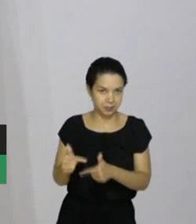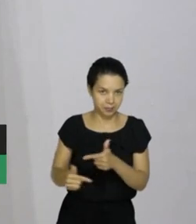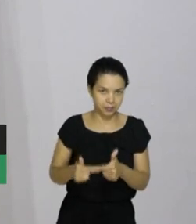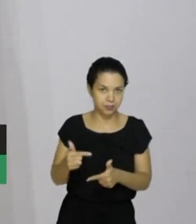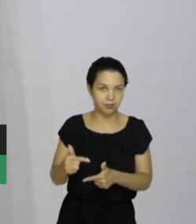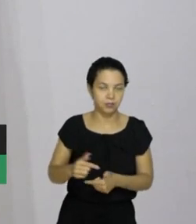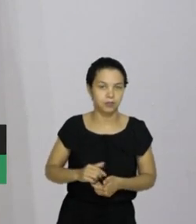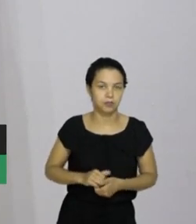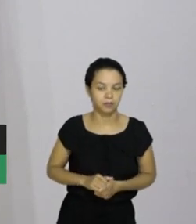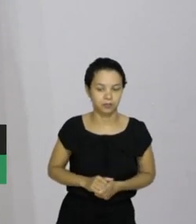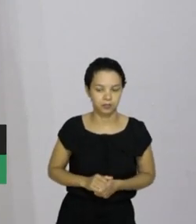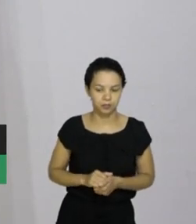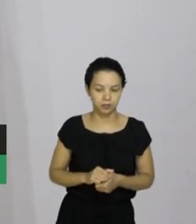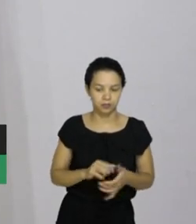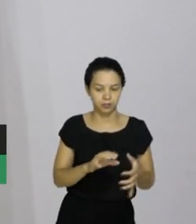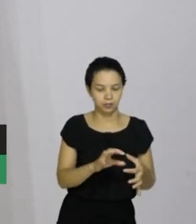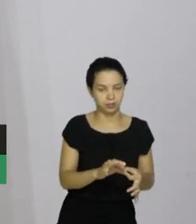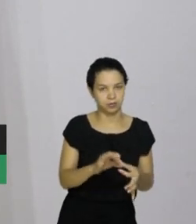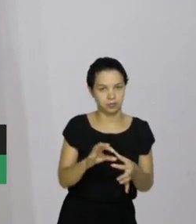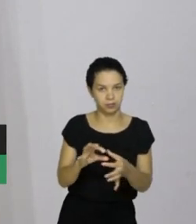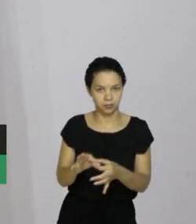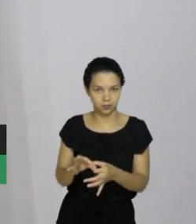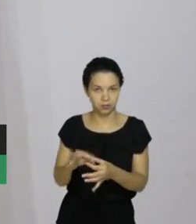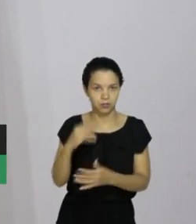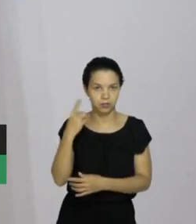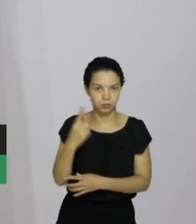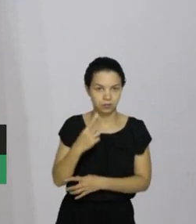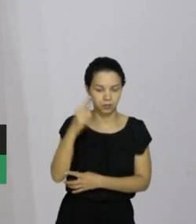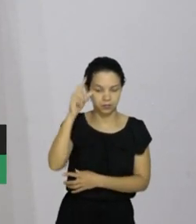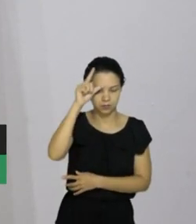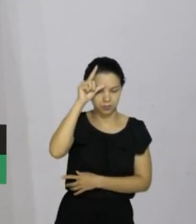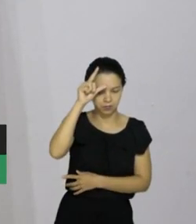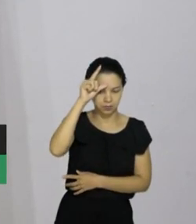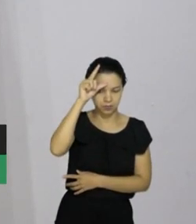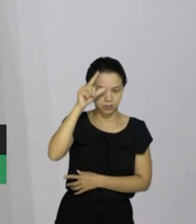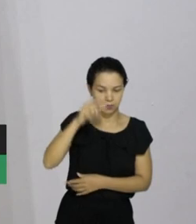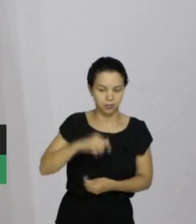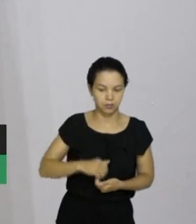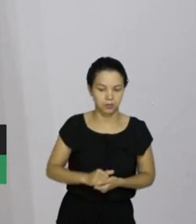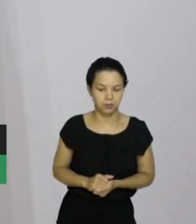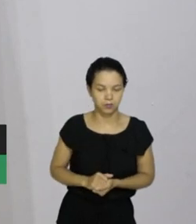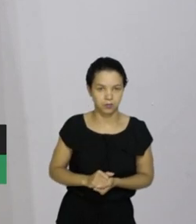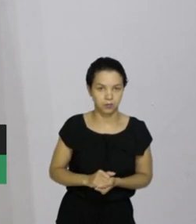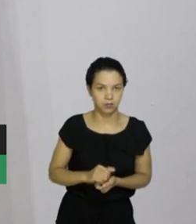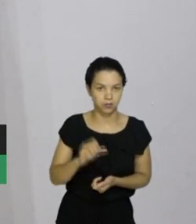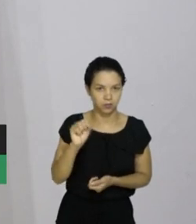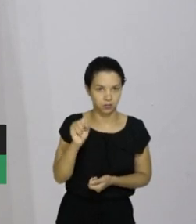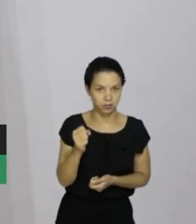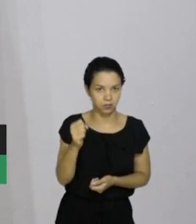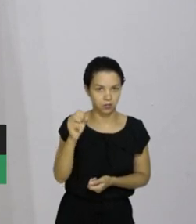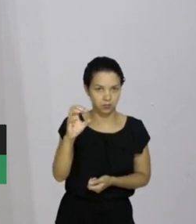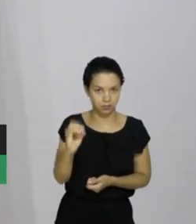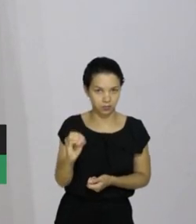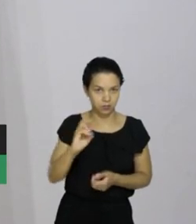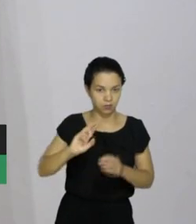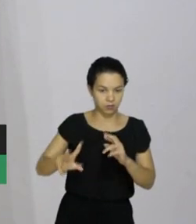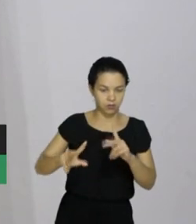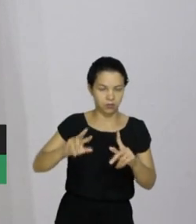e é composta Deputado Sargento Lima por 80 diferentes atrações